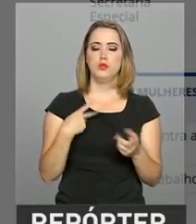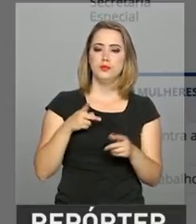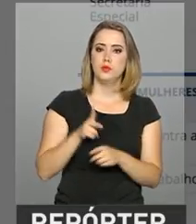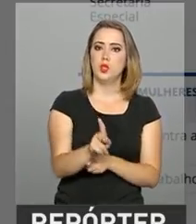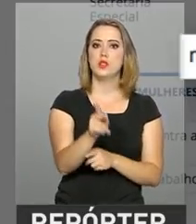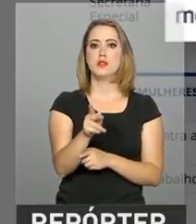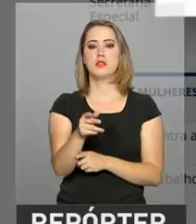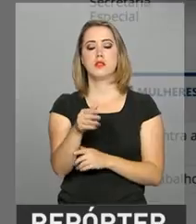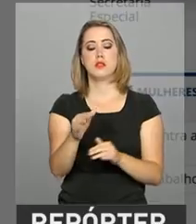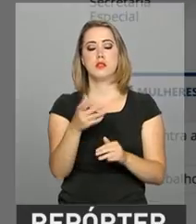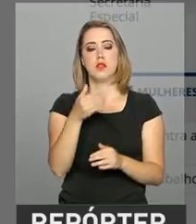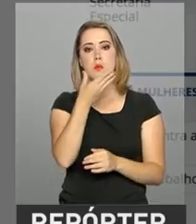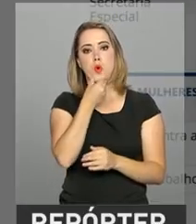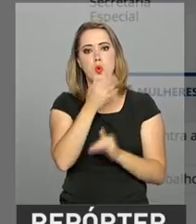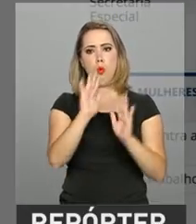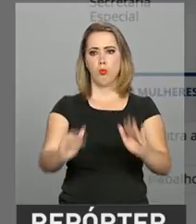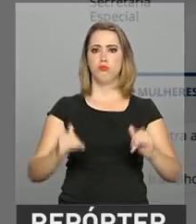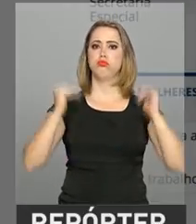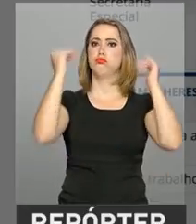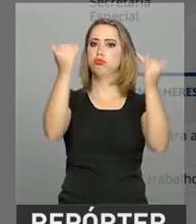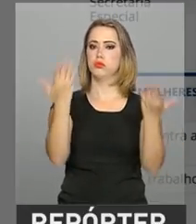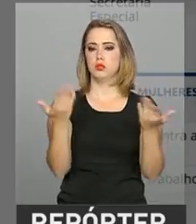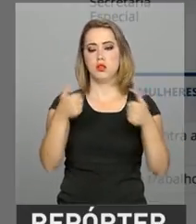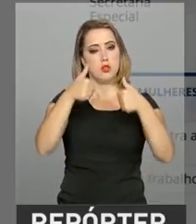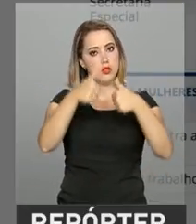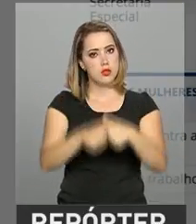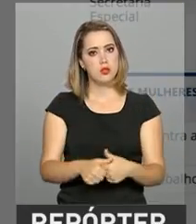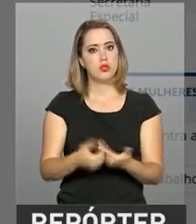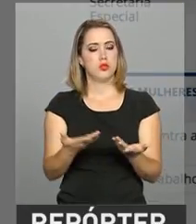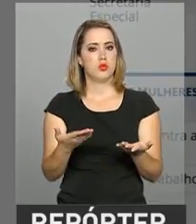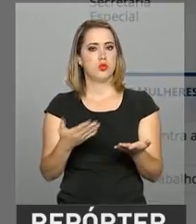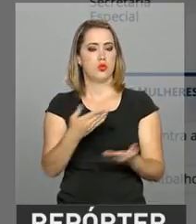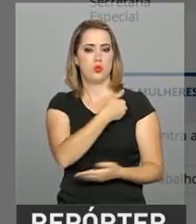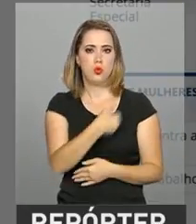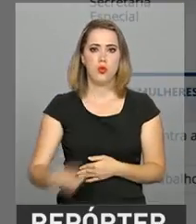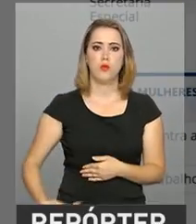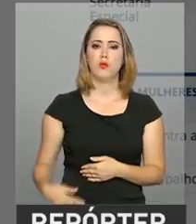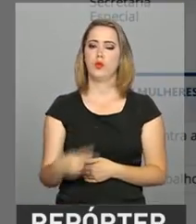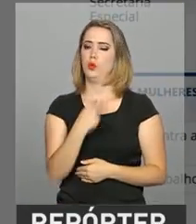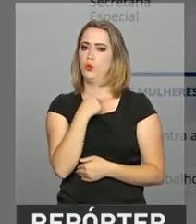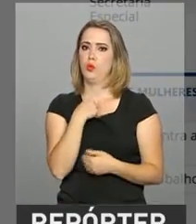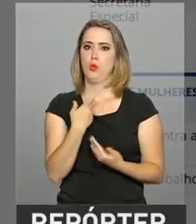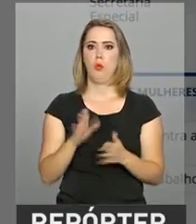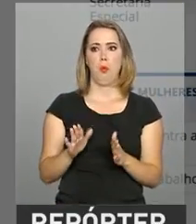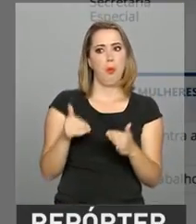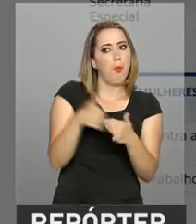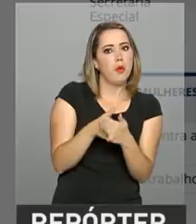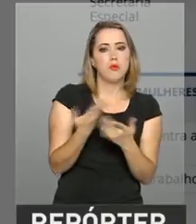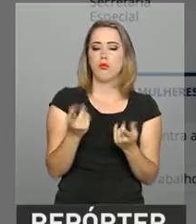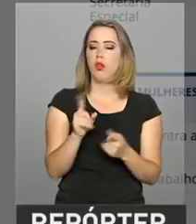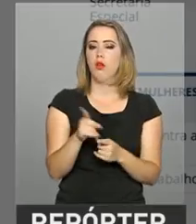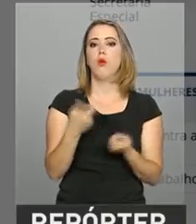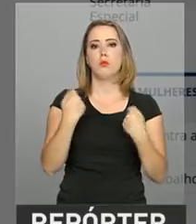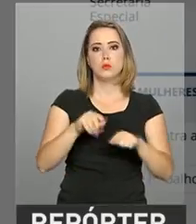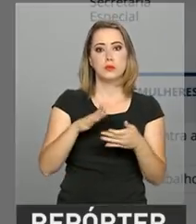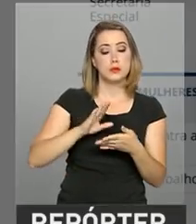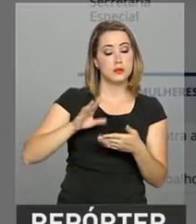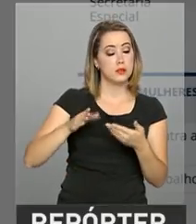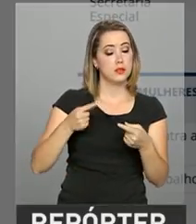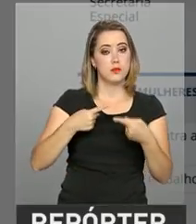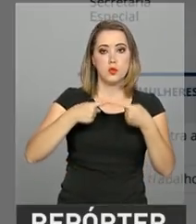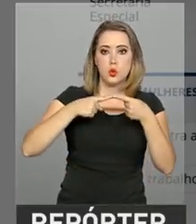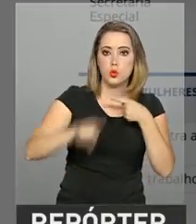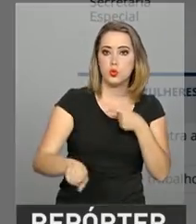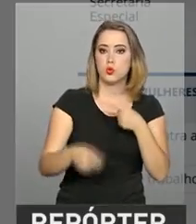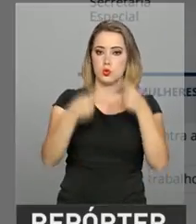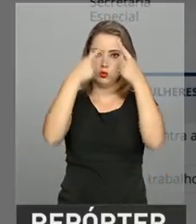machismo diante deste quadro o estado não pode e não se omitiu e enfrentar todas as formas de violência contra a mulher por meio